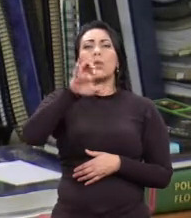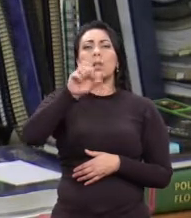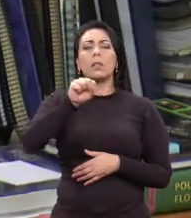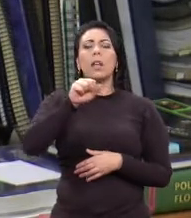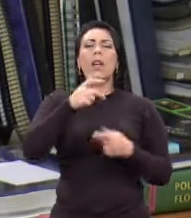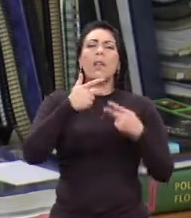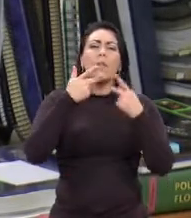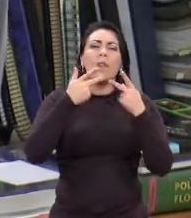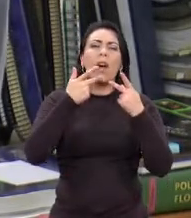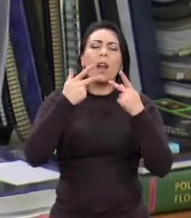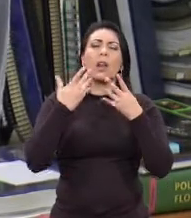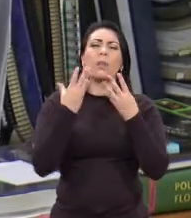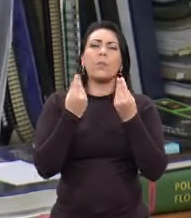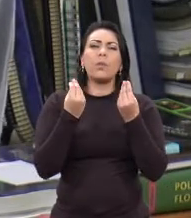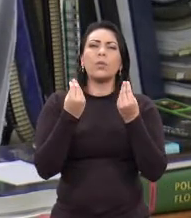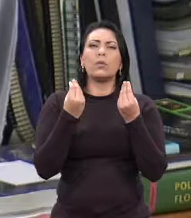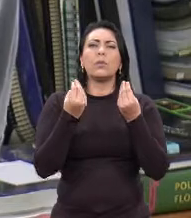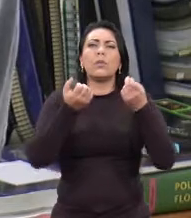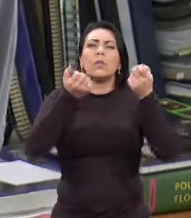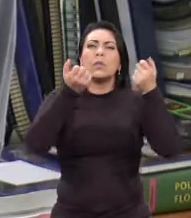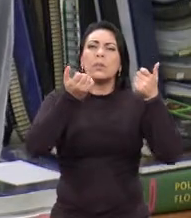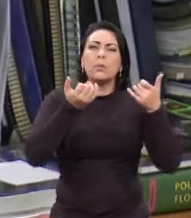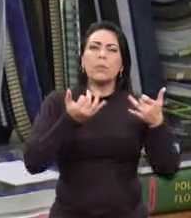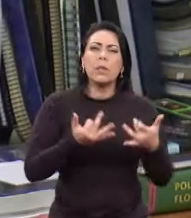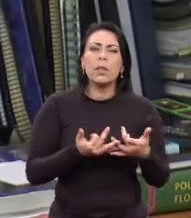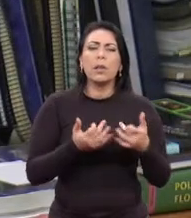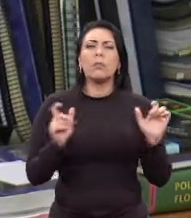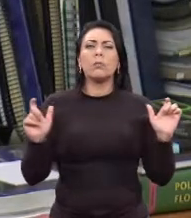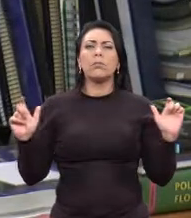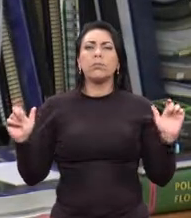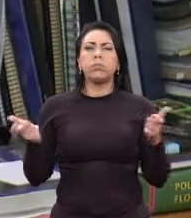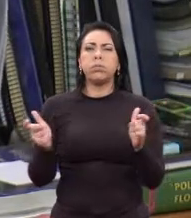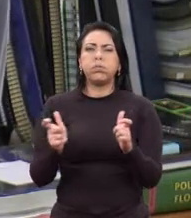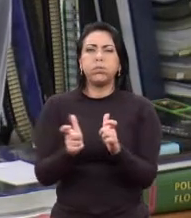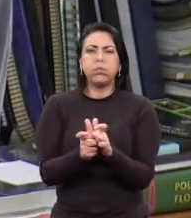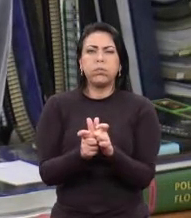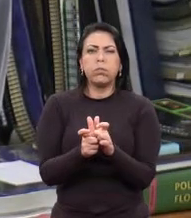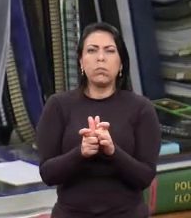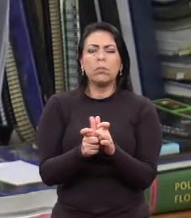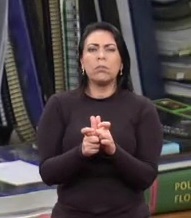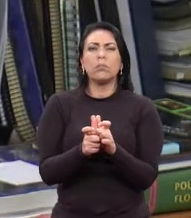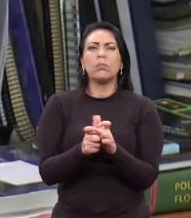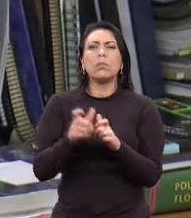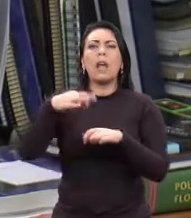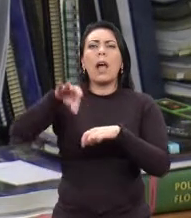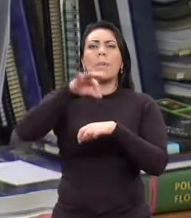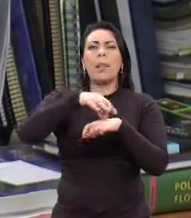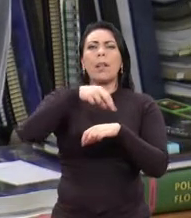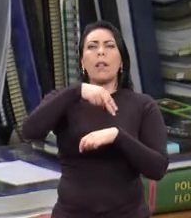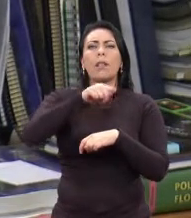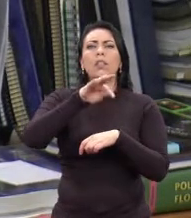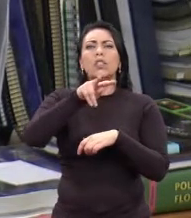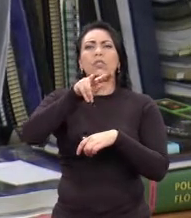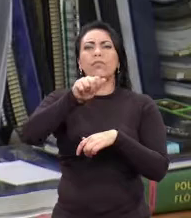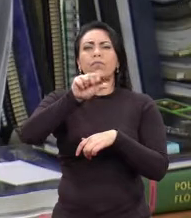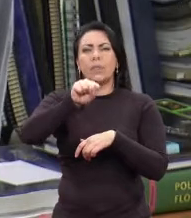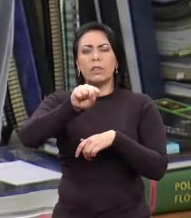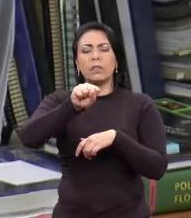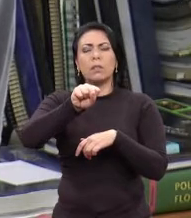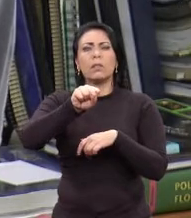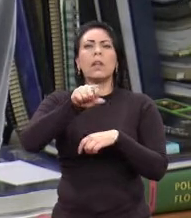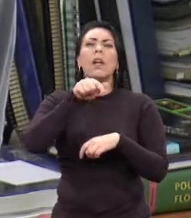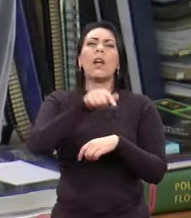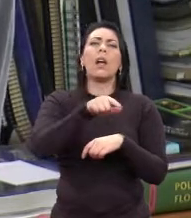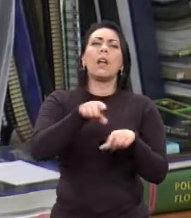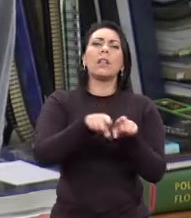Muito tem se falado a respeito do decréscimo das populações de abelhas nativas